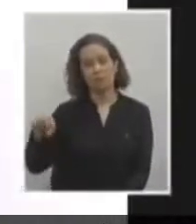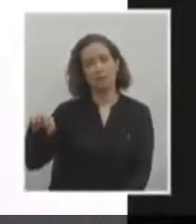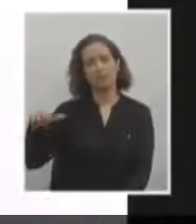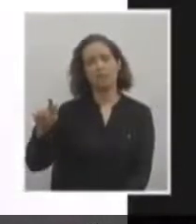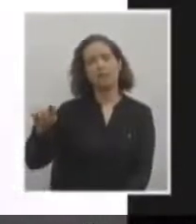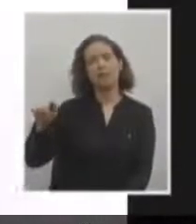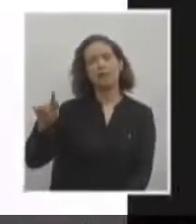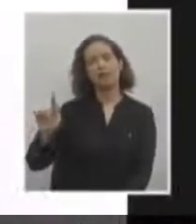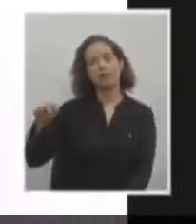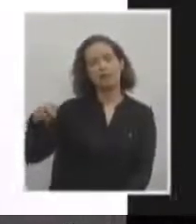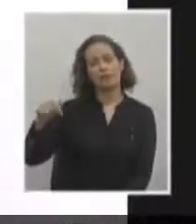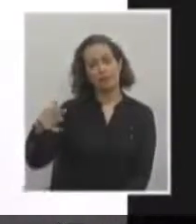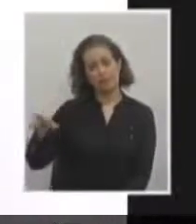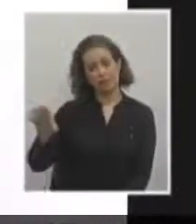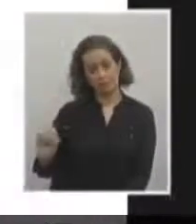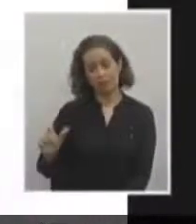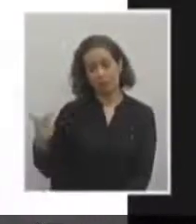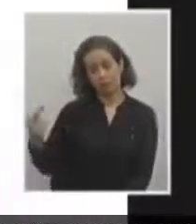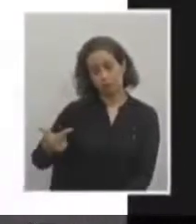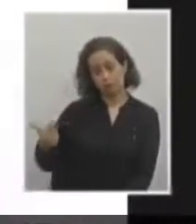A segunda admissão, uma designação para